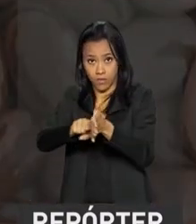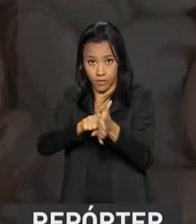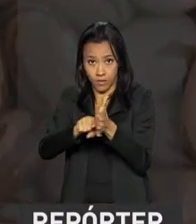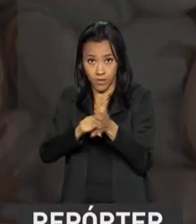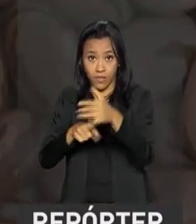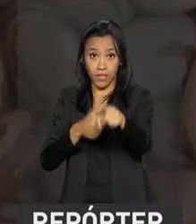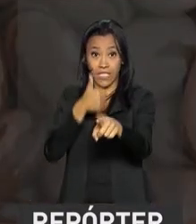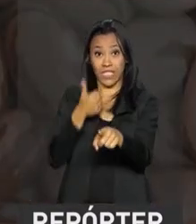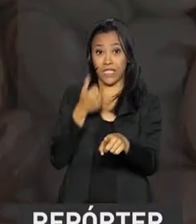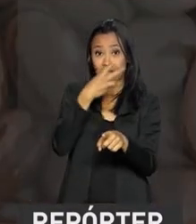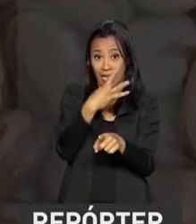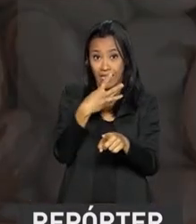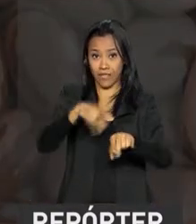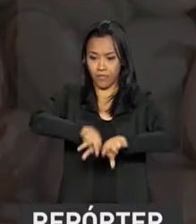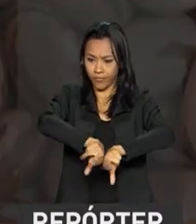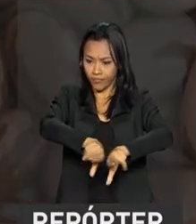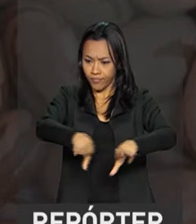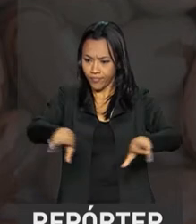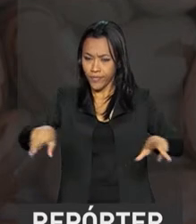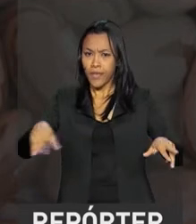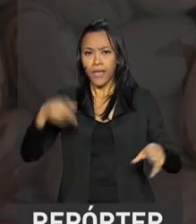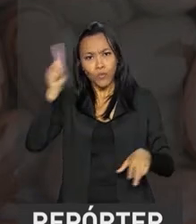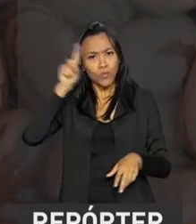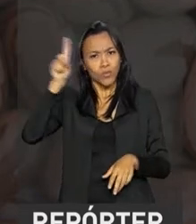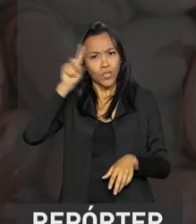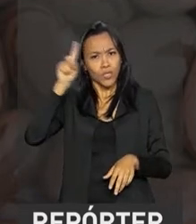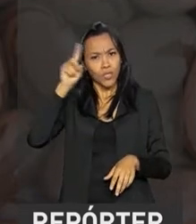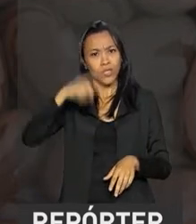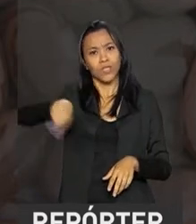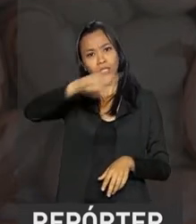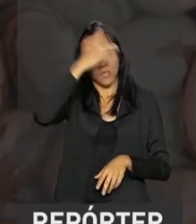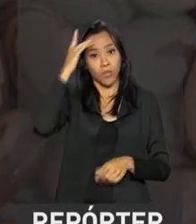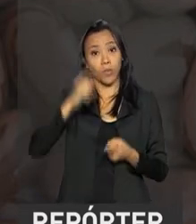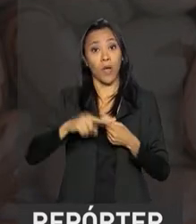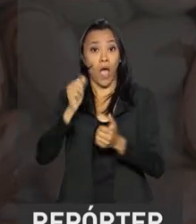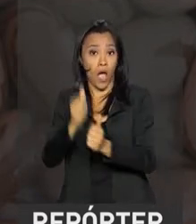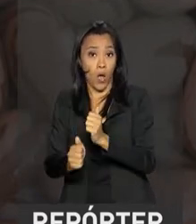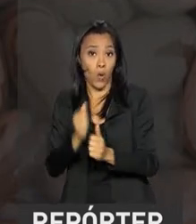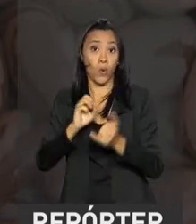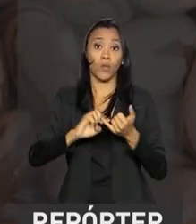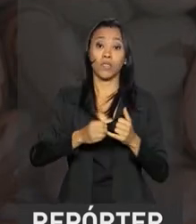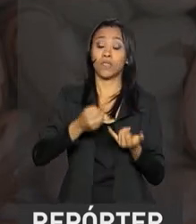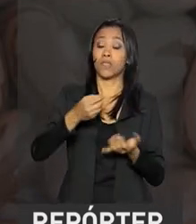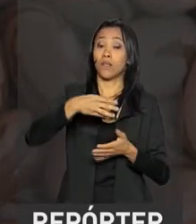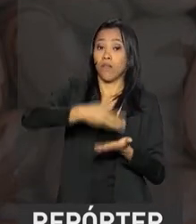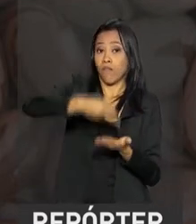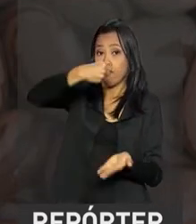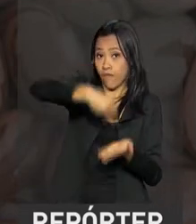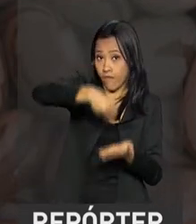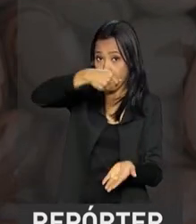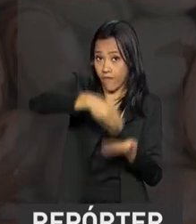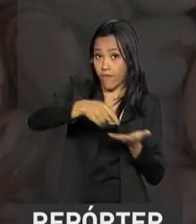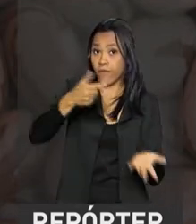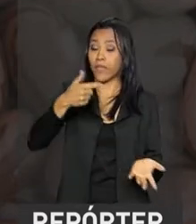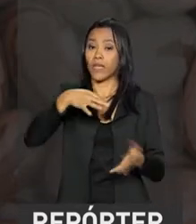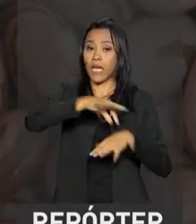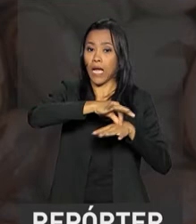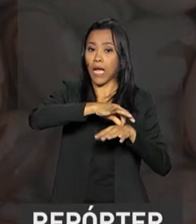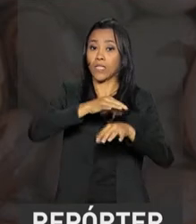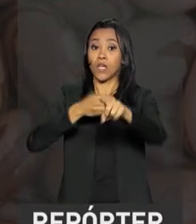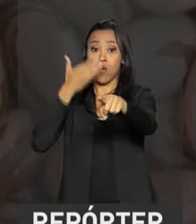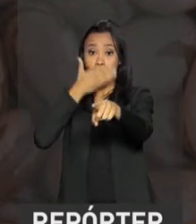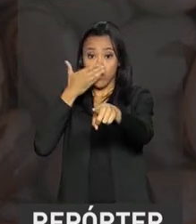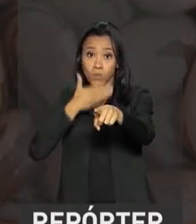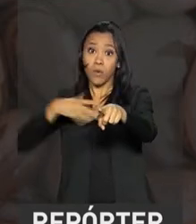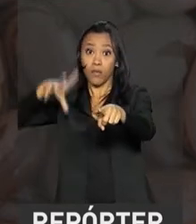preços de 13 produtos que fazem parte do dia a dia do brasileiro como o arroz farinha e carne o açúcar teve queda de preços em todas